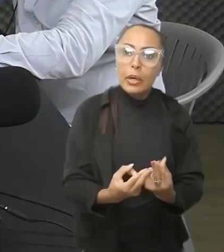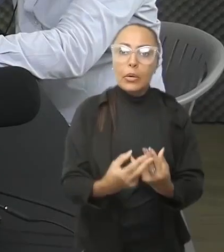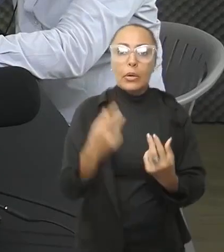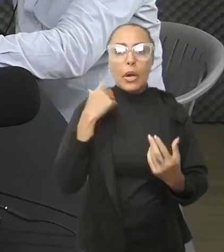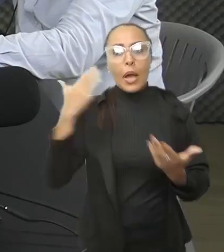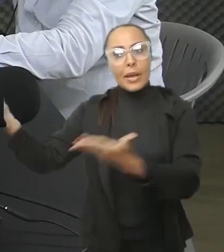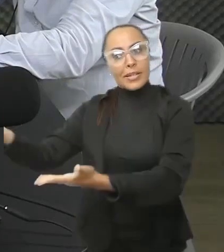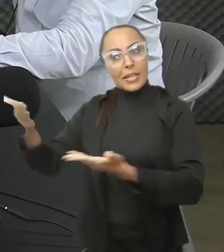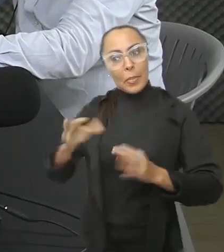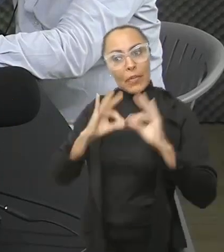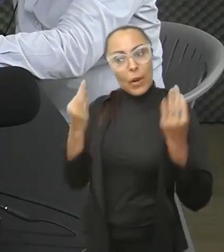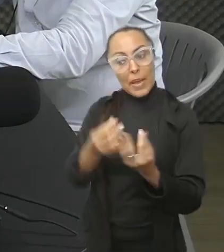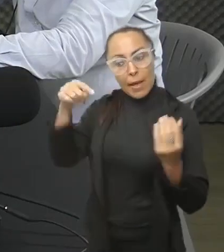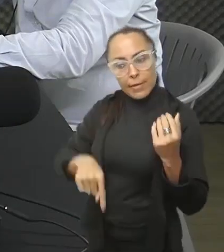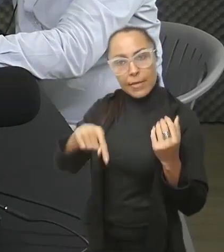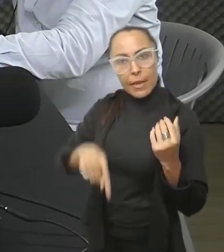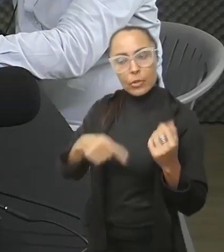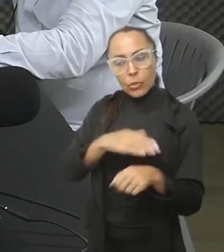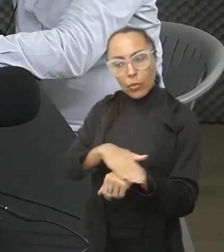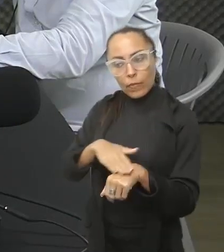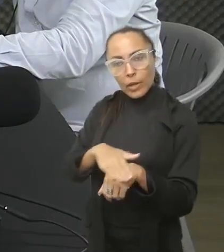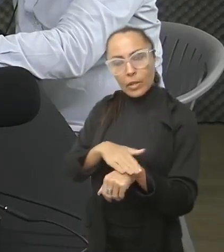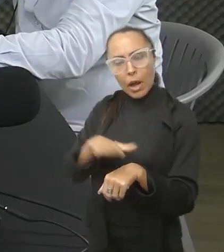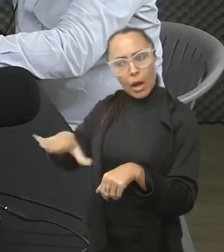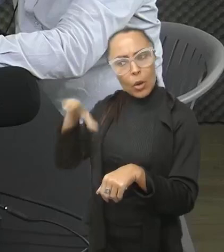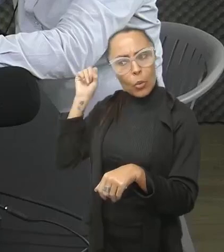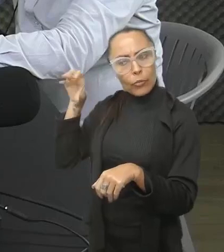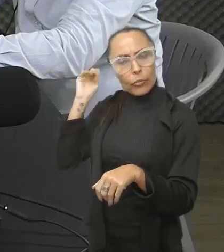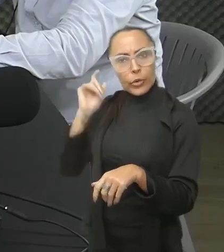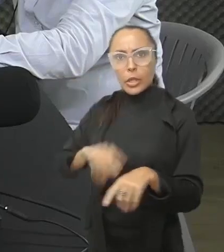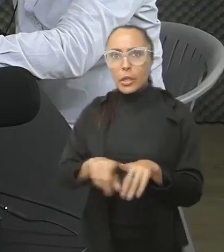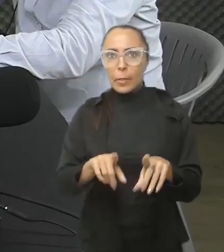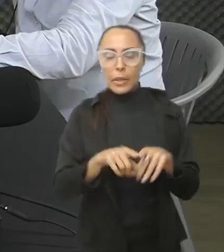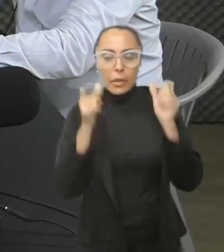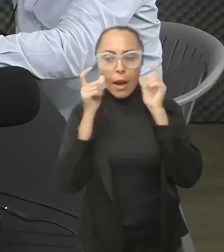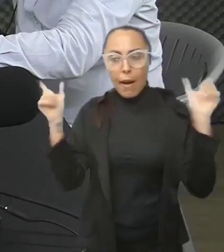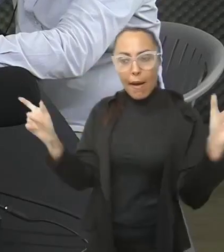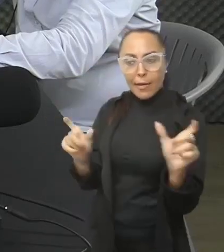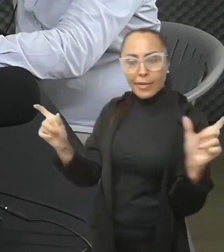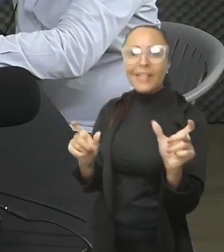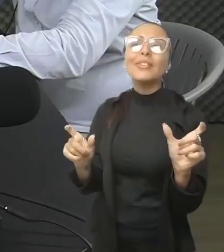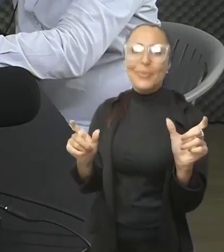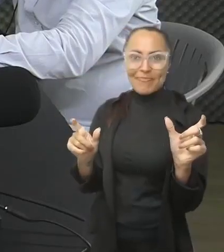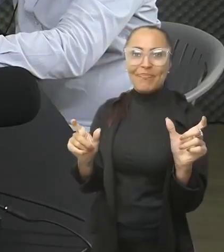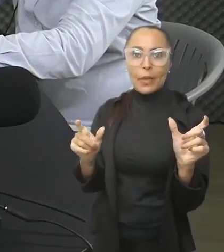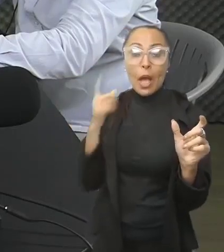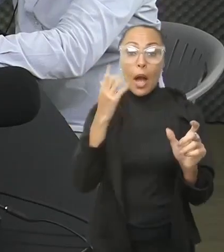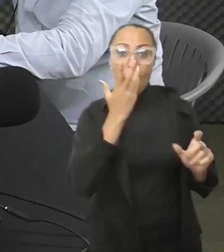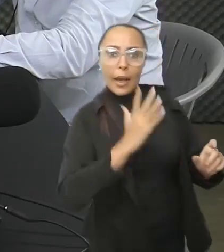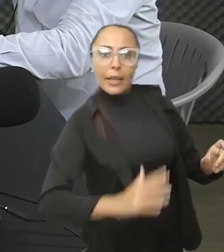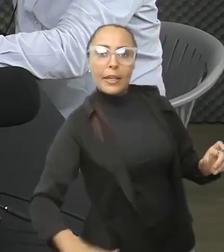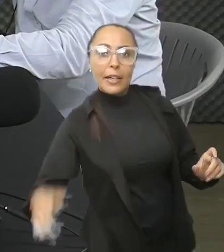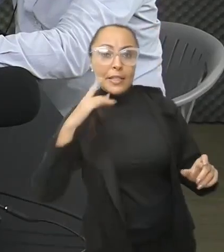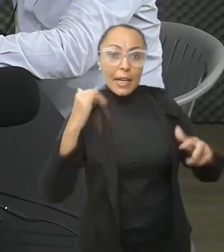família aqui dentro, conversar, ouvir e também estar atento a esses sinais. A criança, ela que é